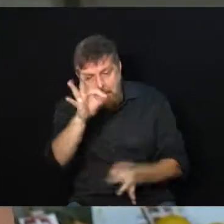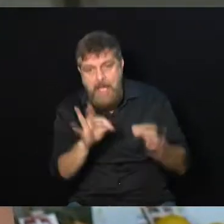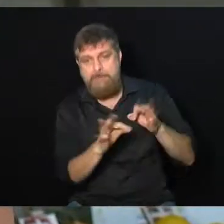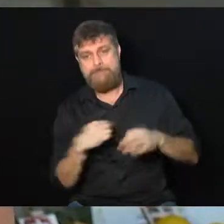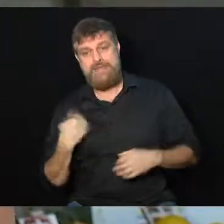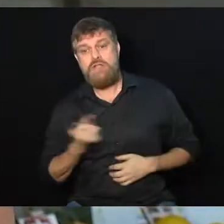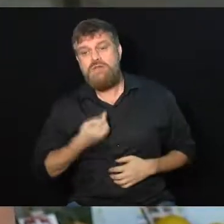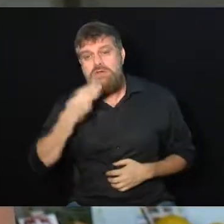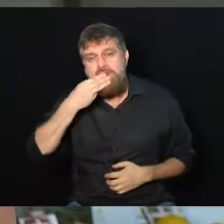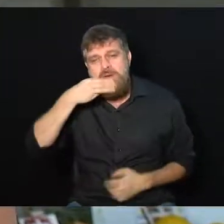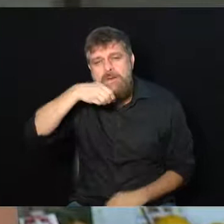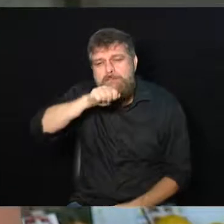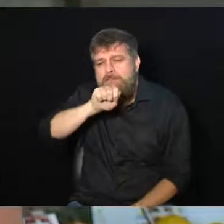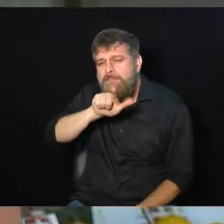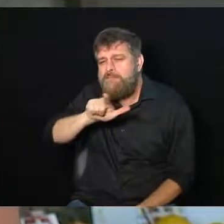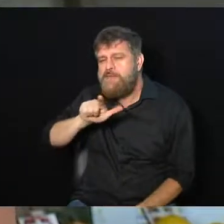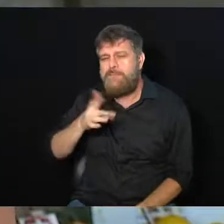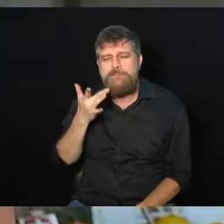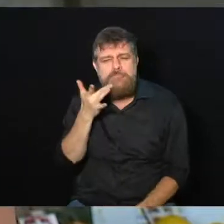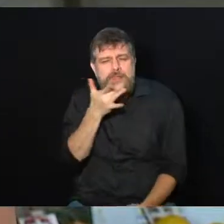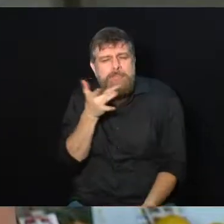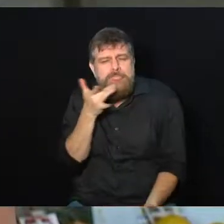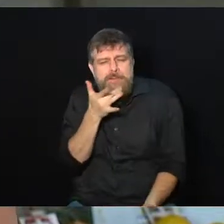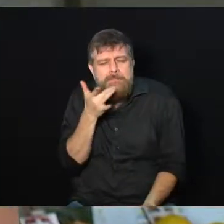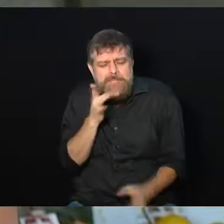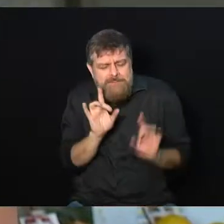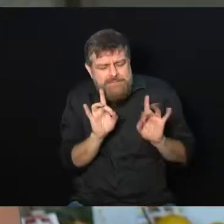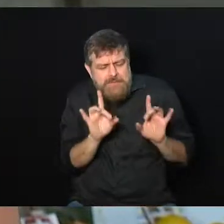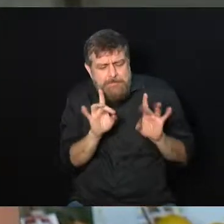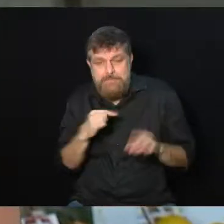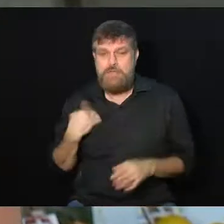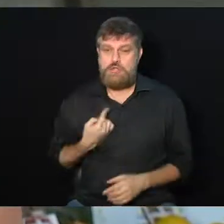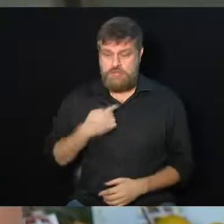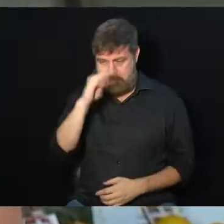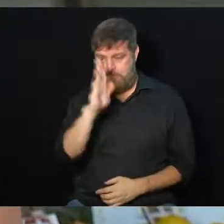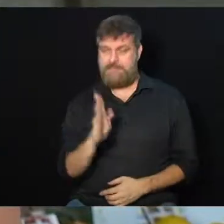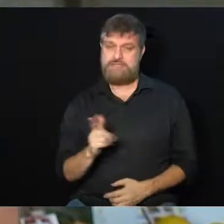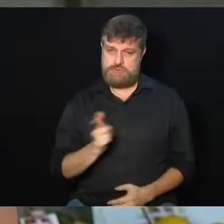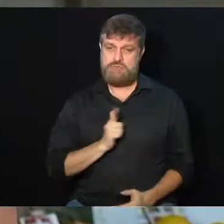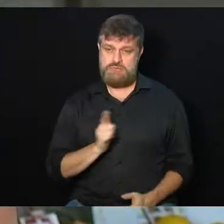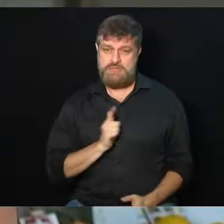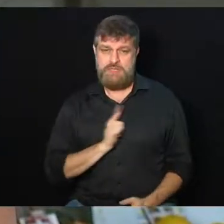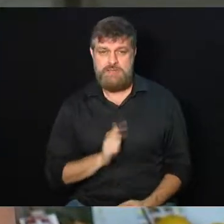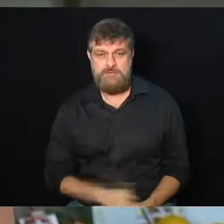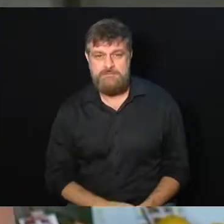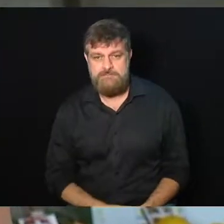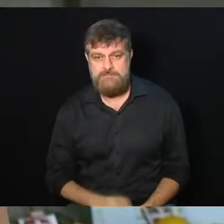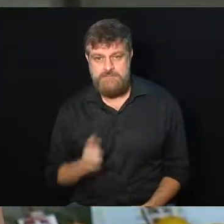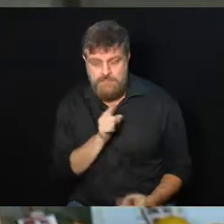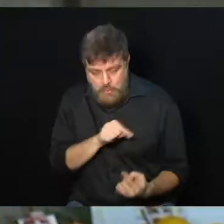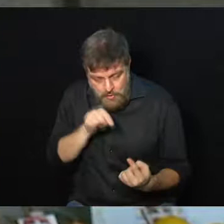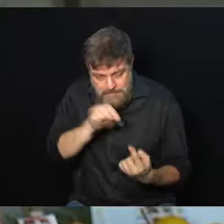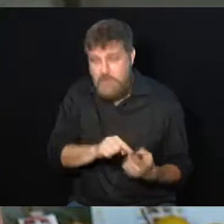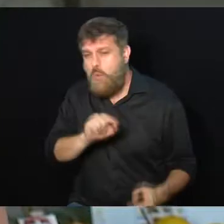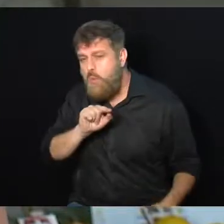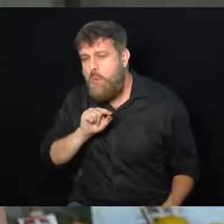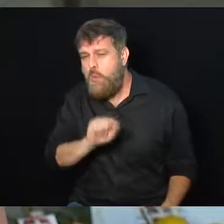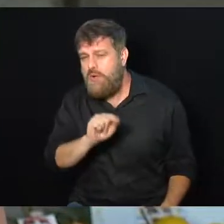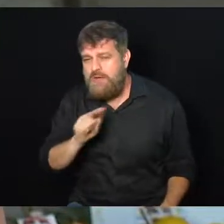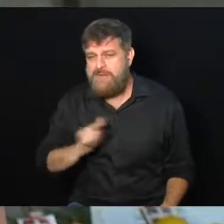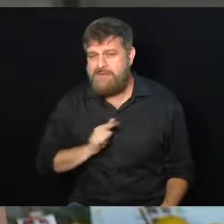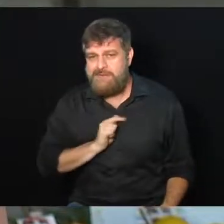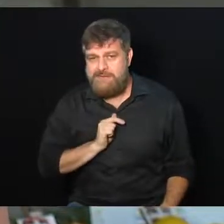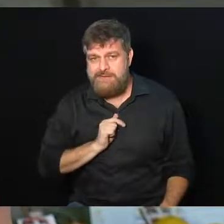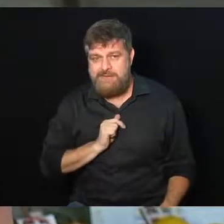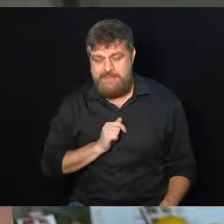produz méis incríveis, sabores especiais que só nós temos. Então nossa intenção é que agregue valor a